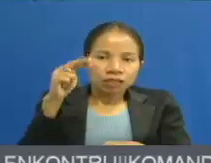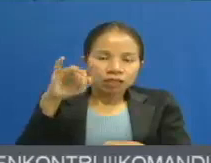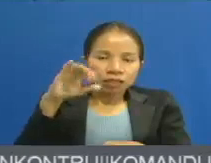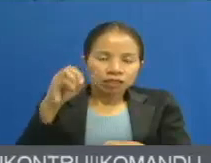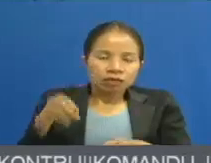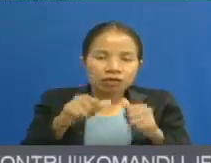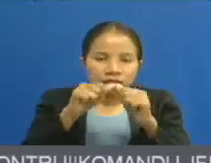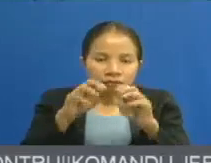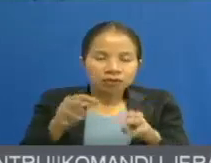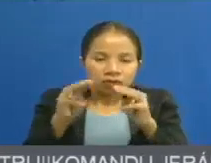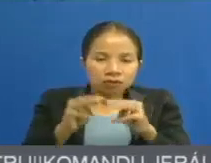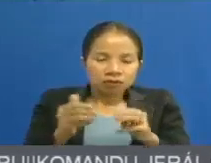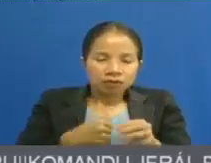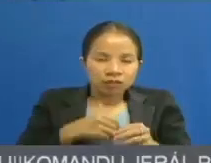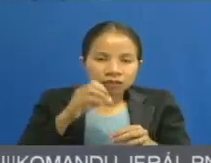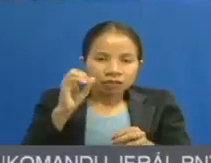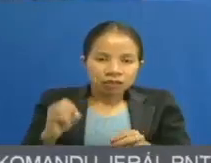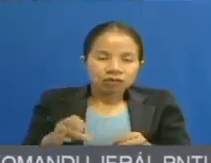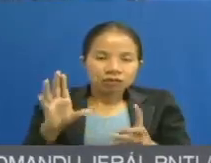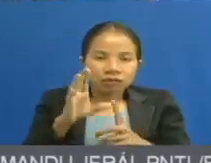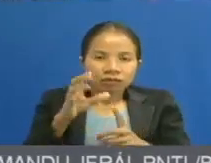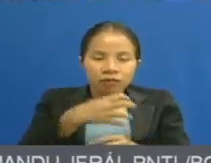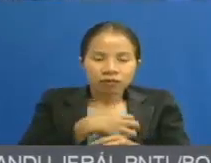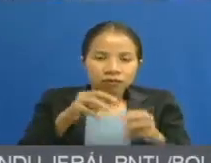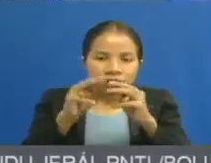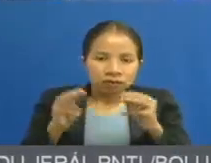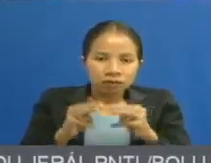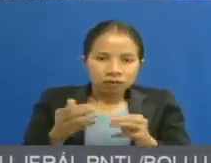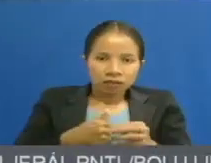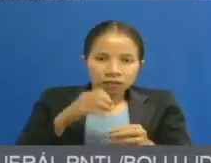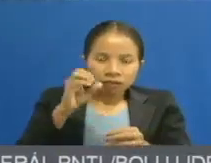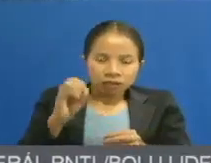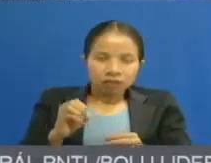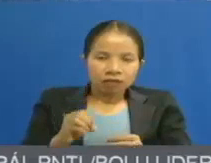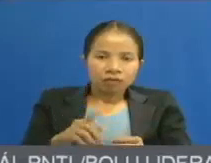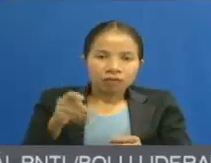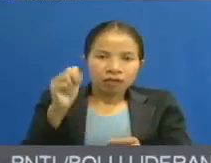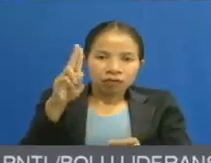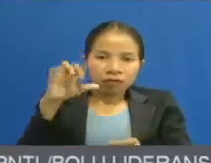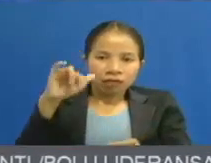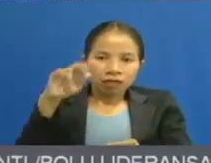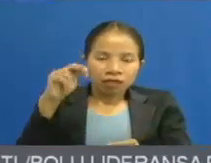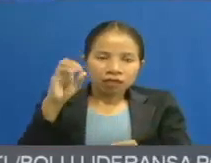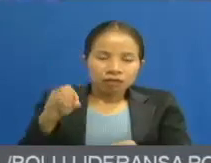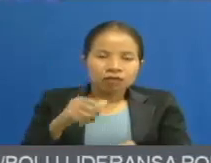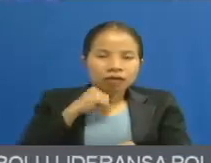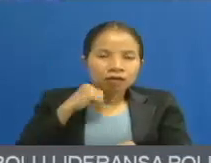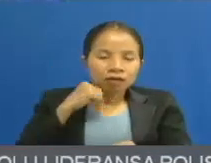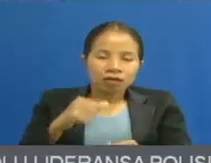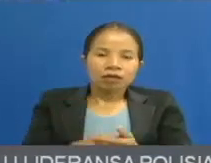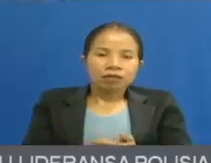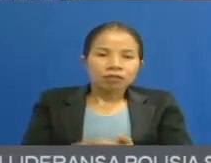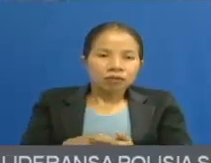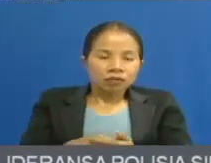municipal Ainaro, Leo Vigildo Amaral Pereira, comandante Pentel Municipal Ainaro, superintendente Paulino Carmo Pereira, no amo paroco cessante,